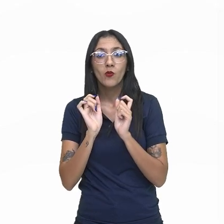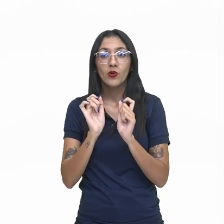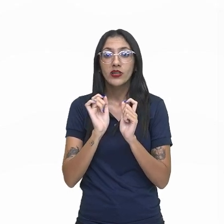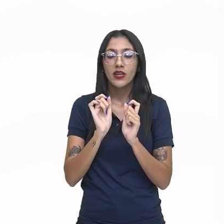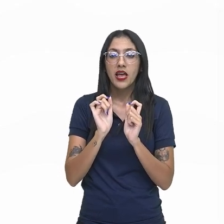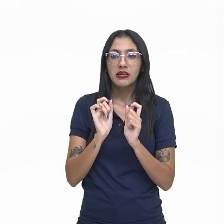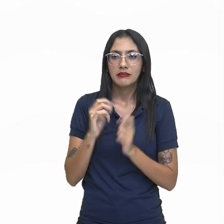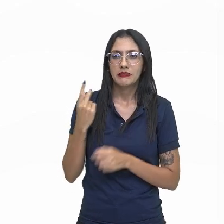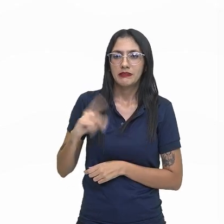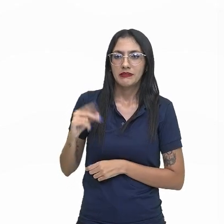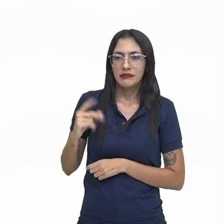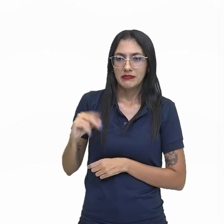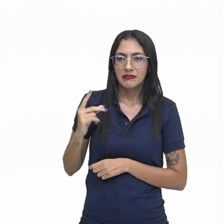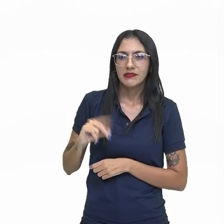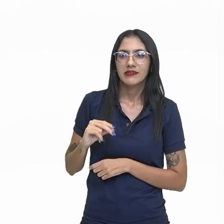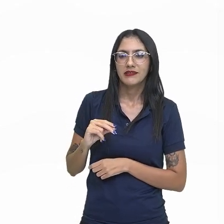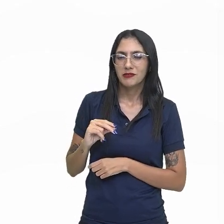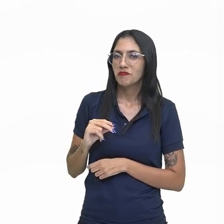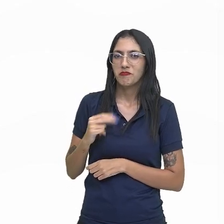uma surra.